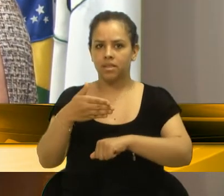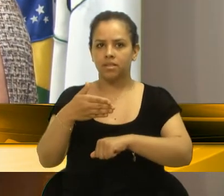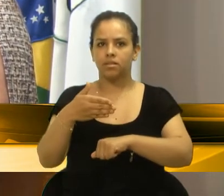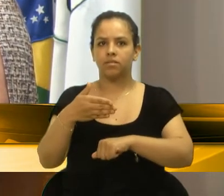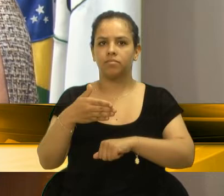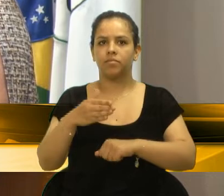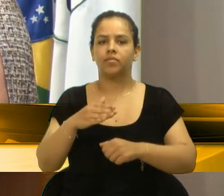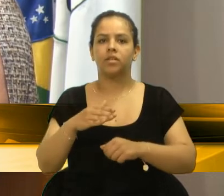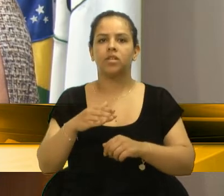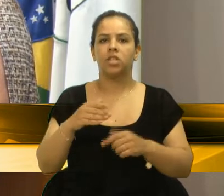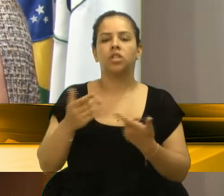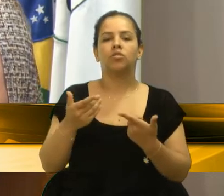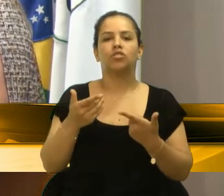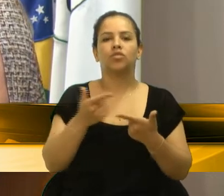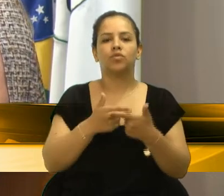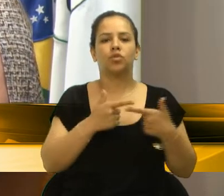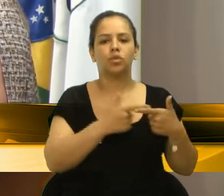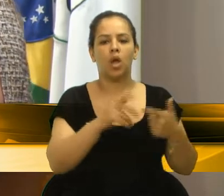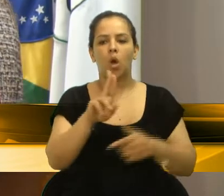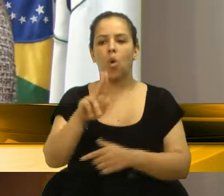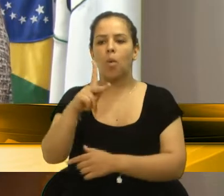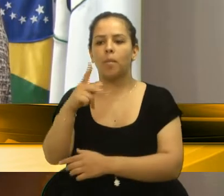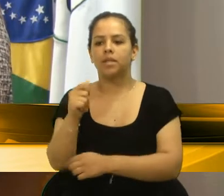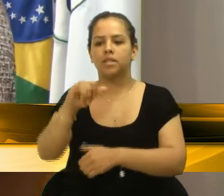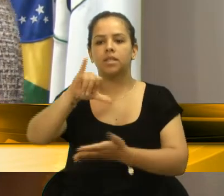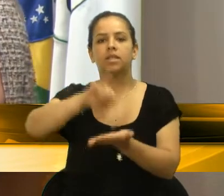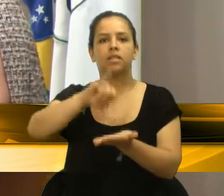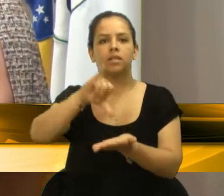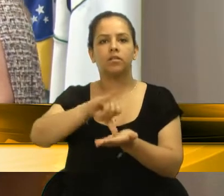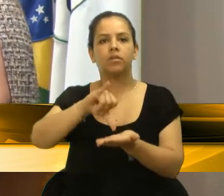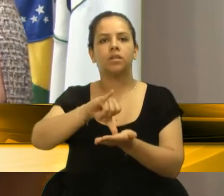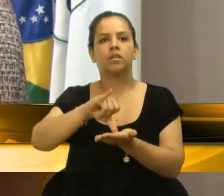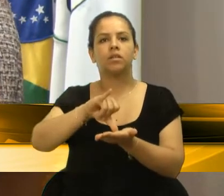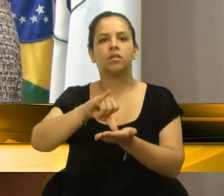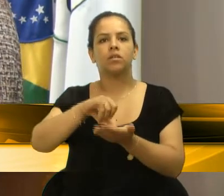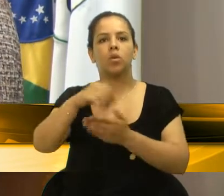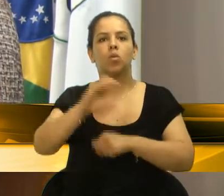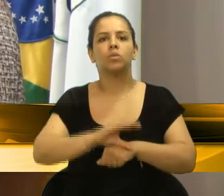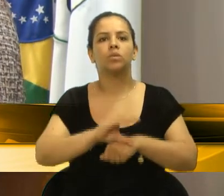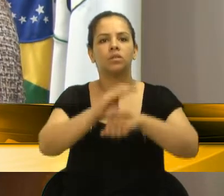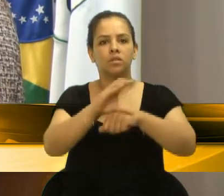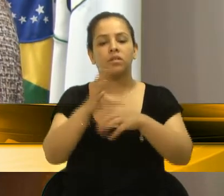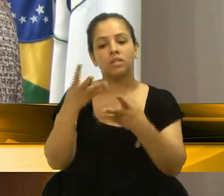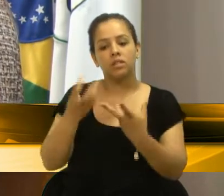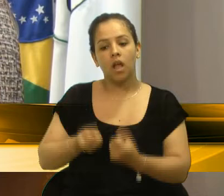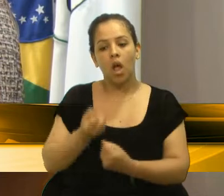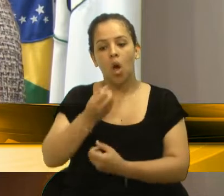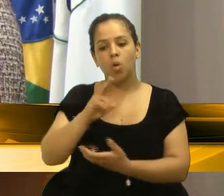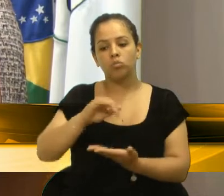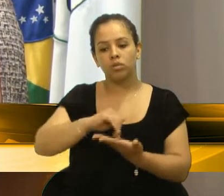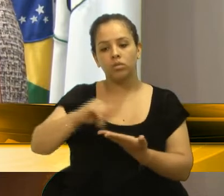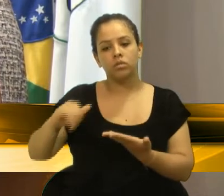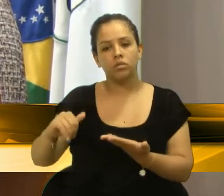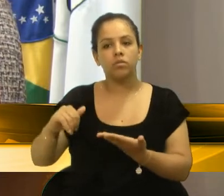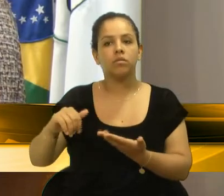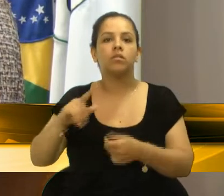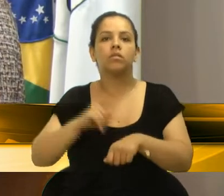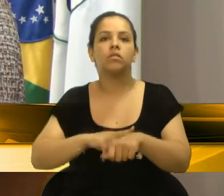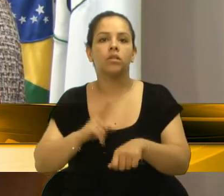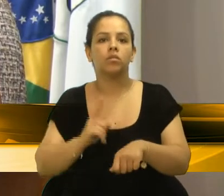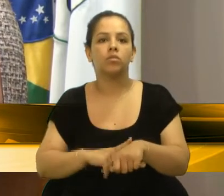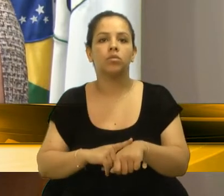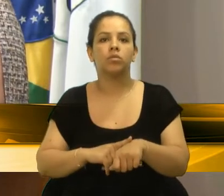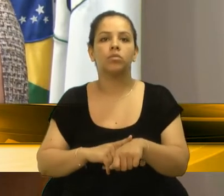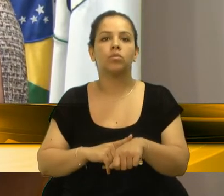da UPA Central, onde caberia ao Conselho aceitar ou rejeitar, neste momento, o